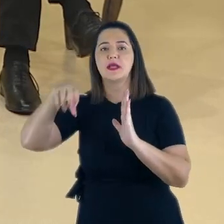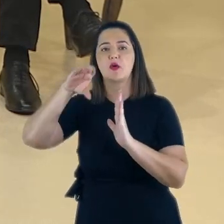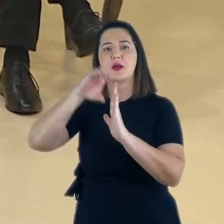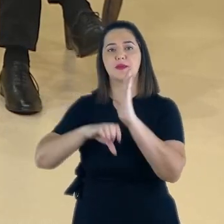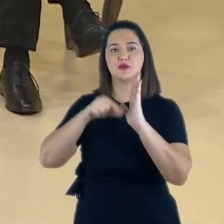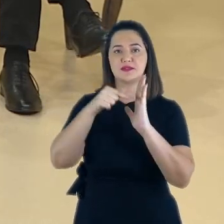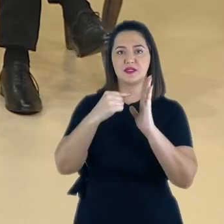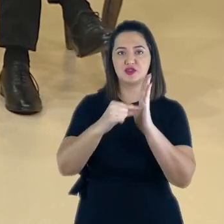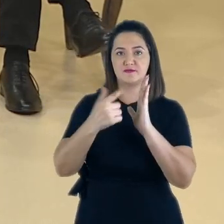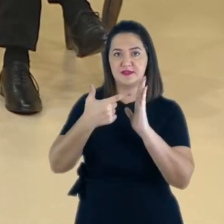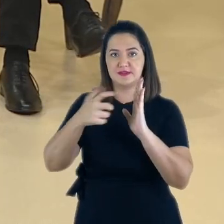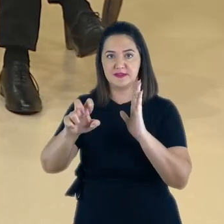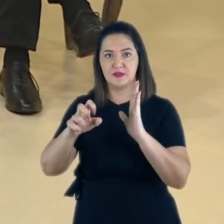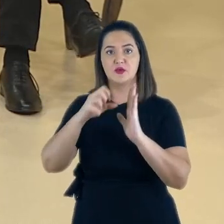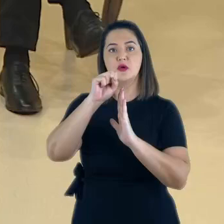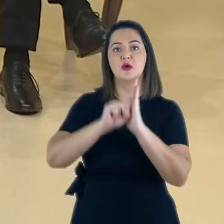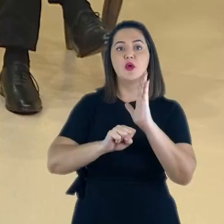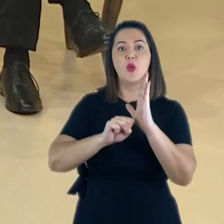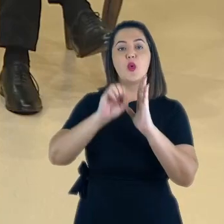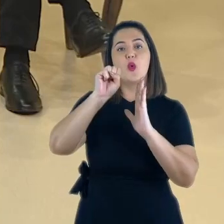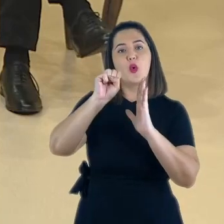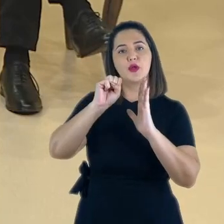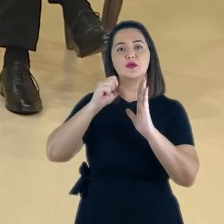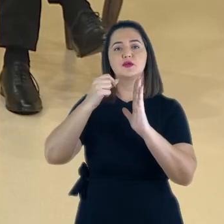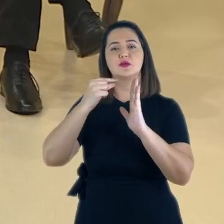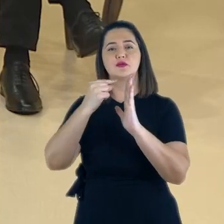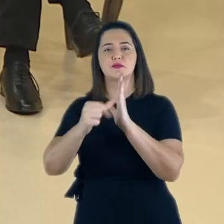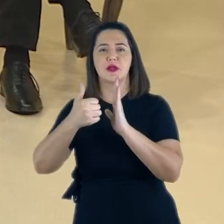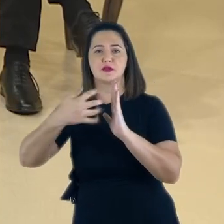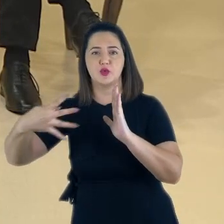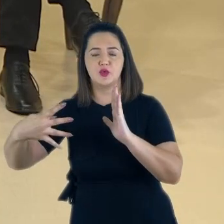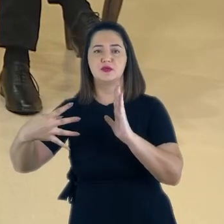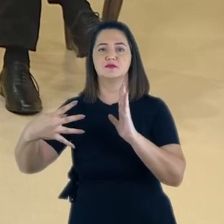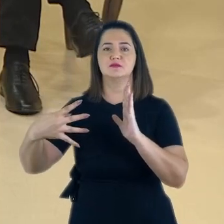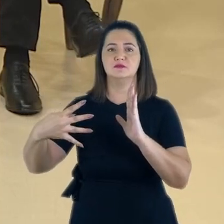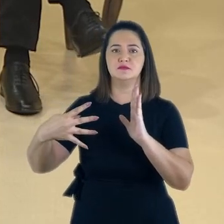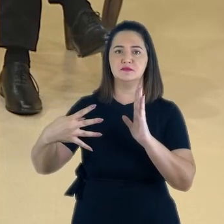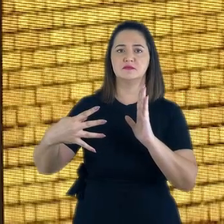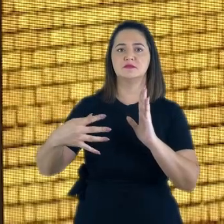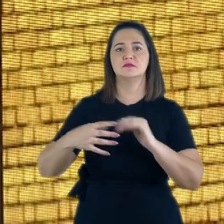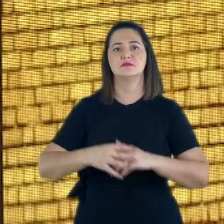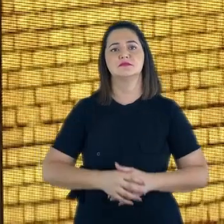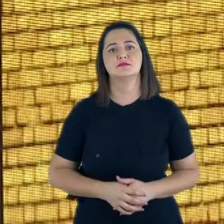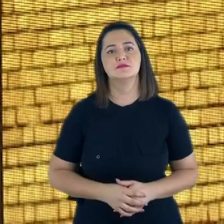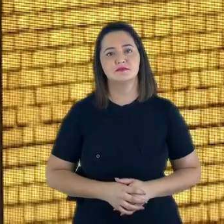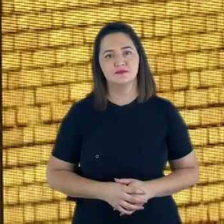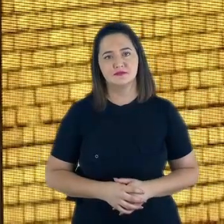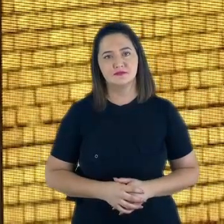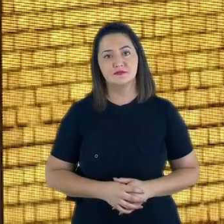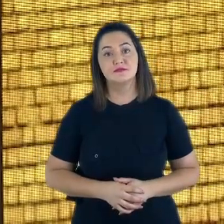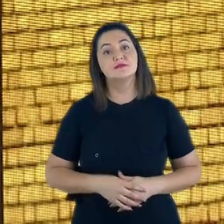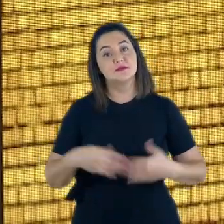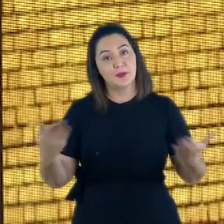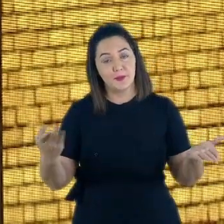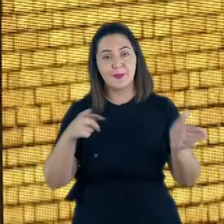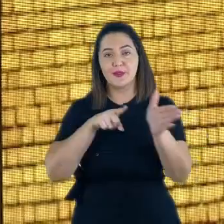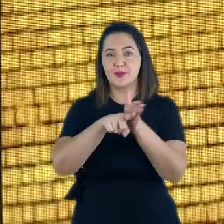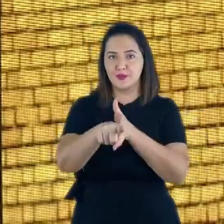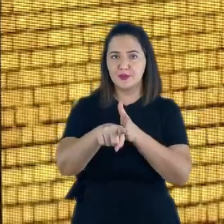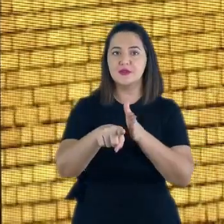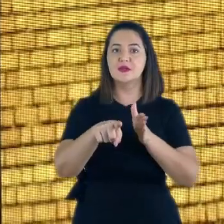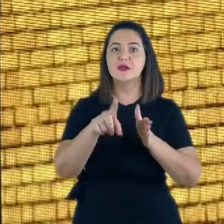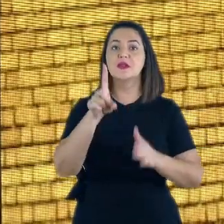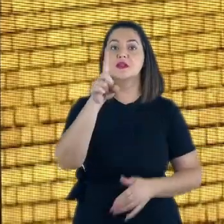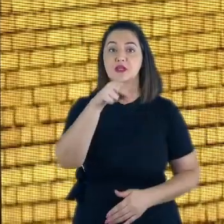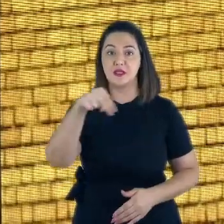Daniel 7:25, Daniel 8:14, Apocalipse 12:14, etc. A pergunta é a seguinte, afinal de contas,